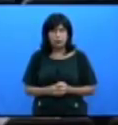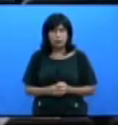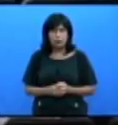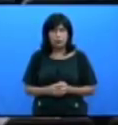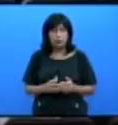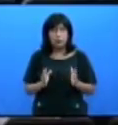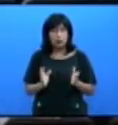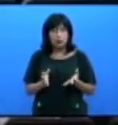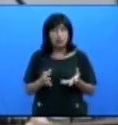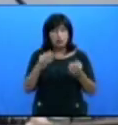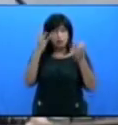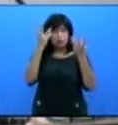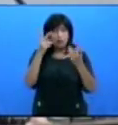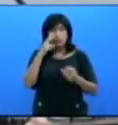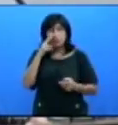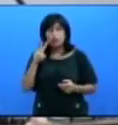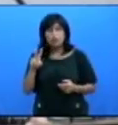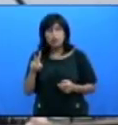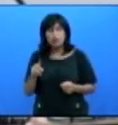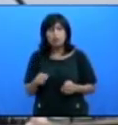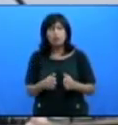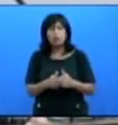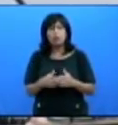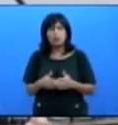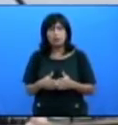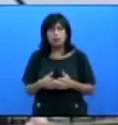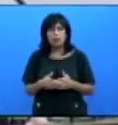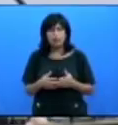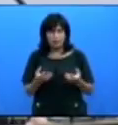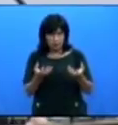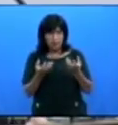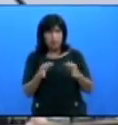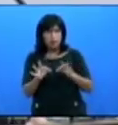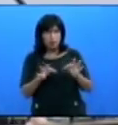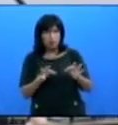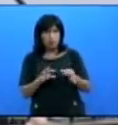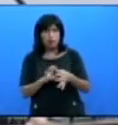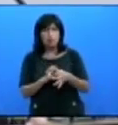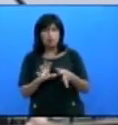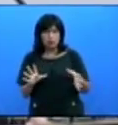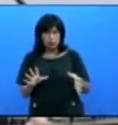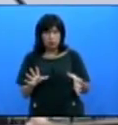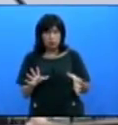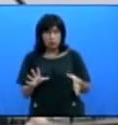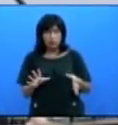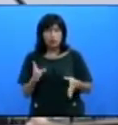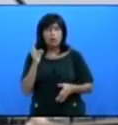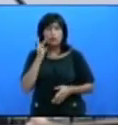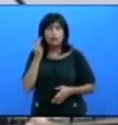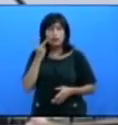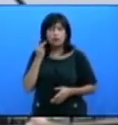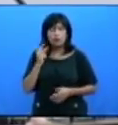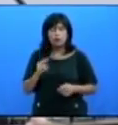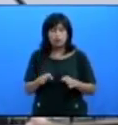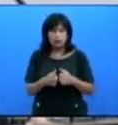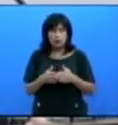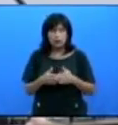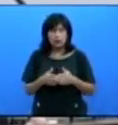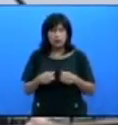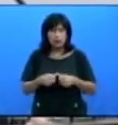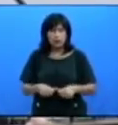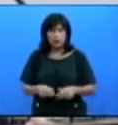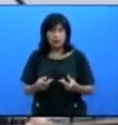Consultamos o plenário se considera o presente projeto objeto de deliberação. Os vereadores e vereadoras que forem favoráveis permaneçam como